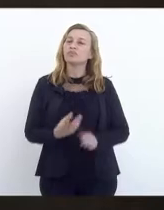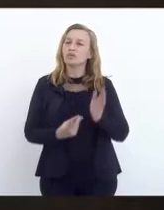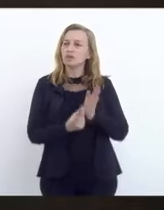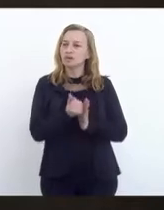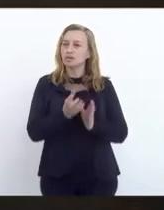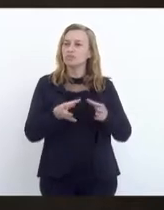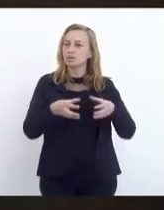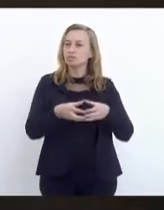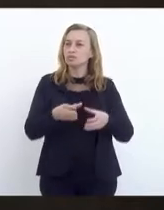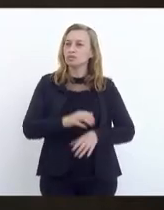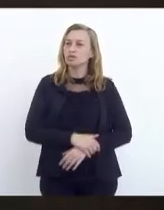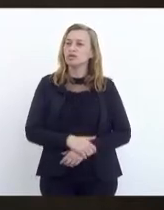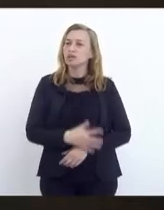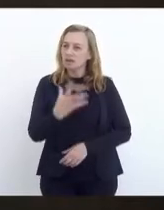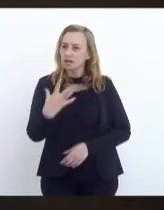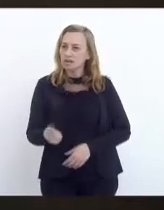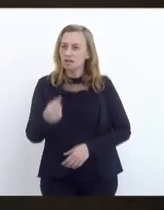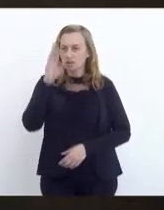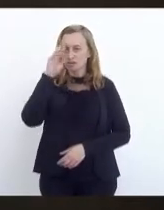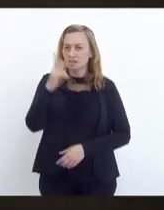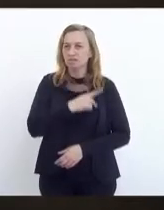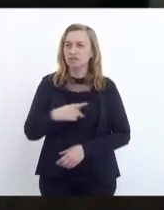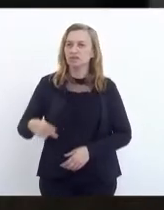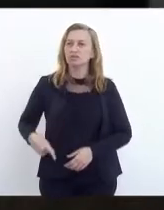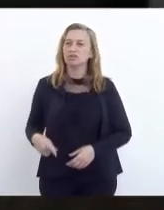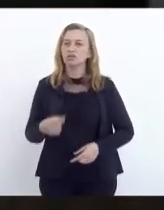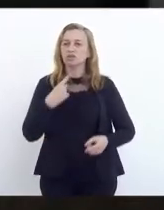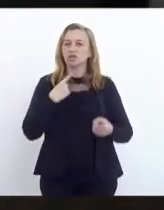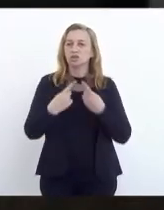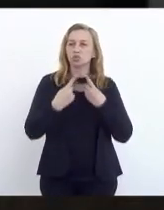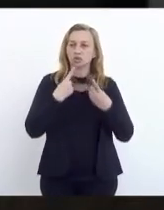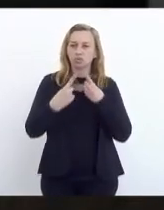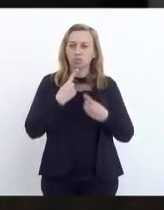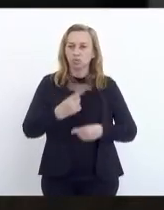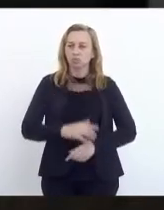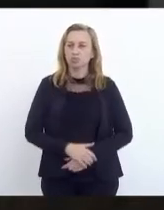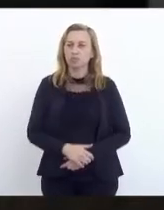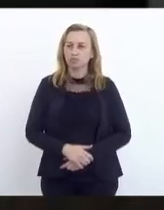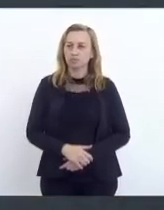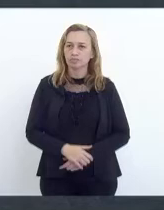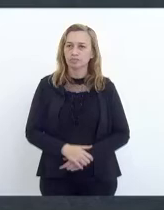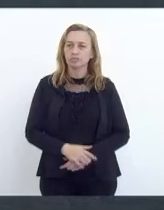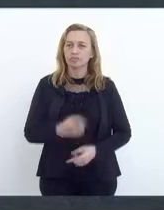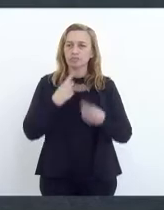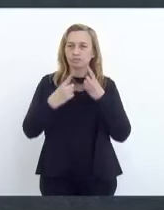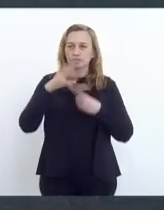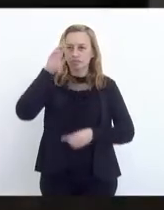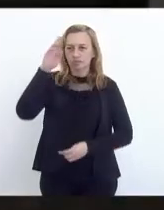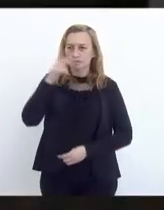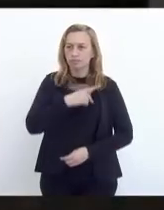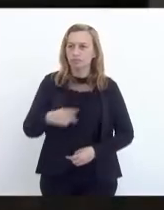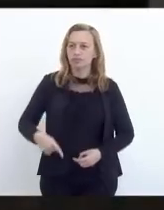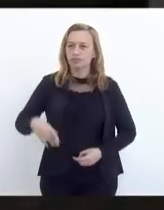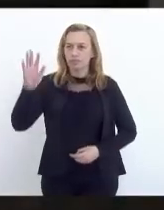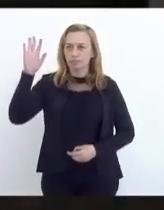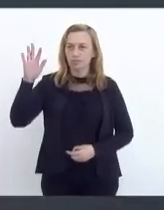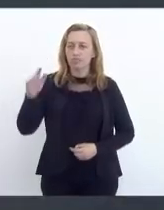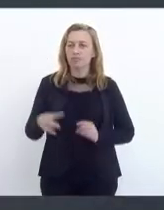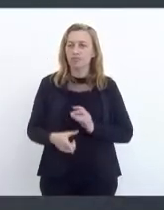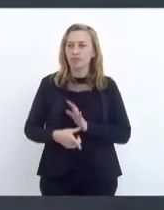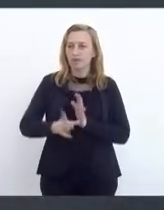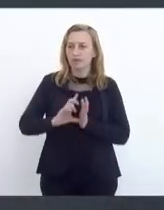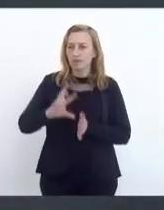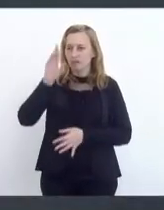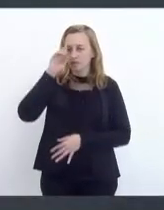Orçamento. Parecer é favorável, presidente. Os pareceres emitidos em discussão. Queria discutir, senhor presidente. Por favor, deputado. Antes, senhor presidente,